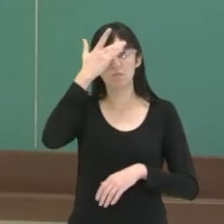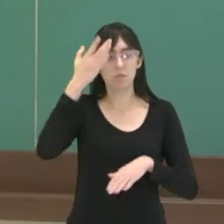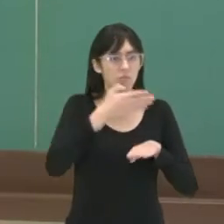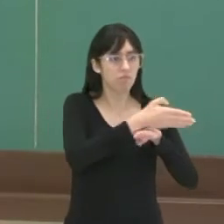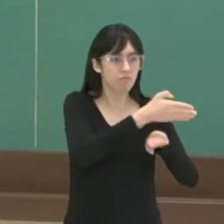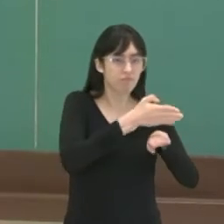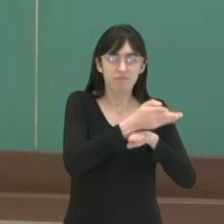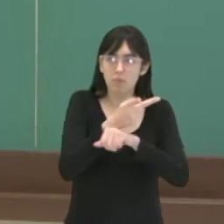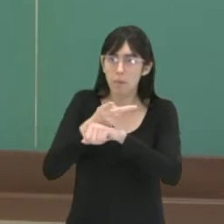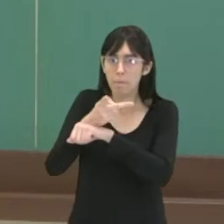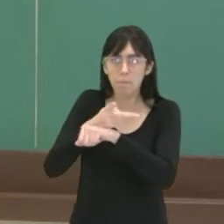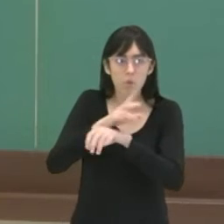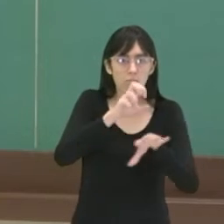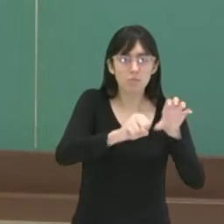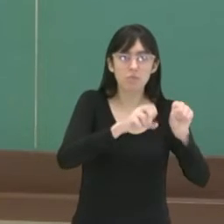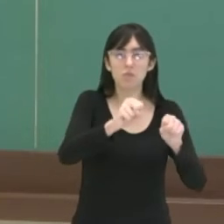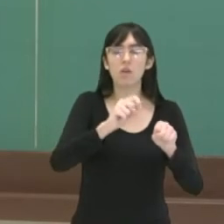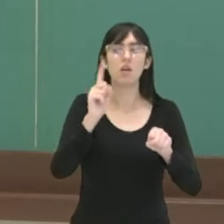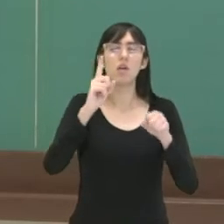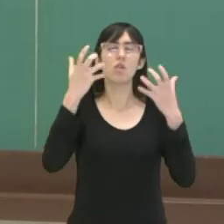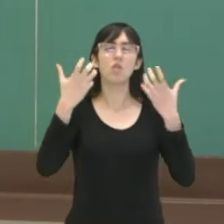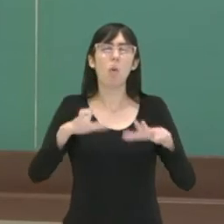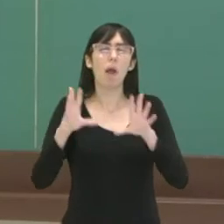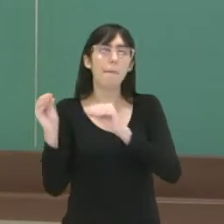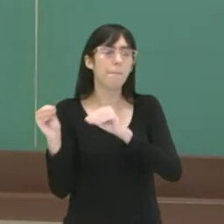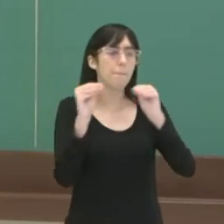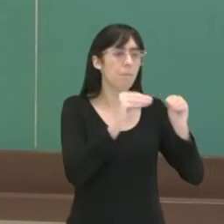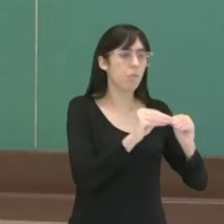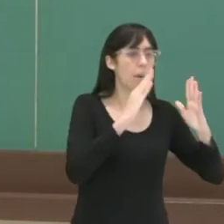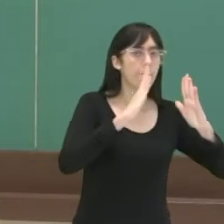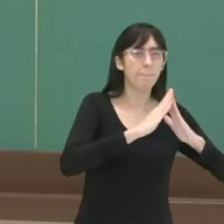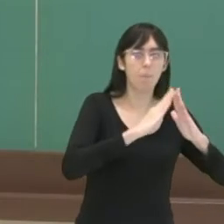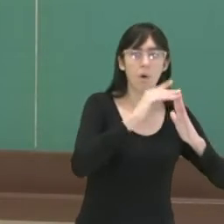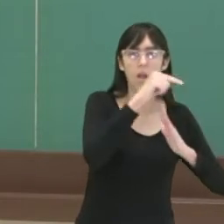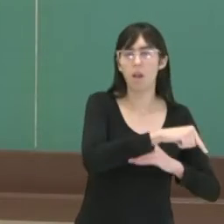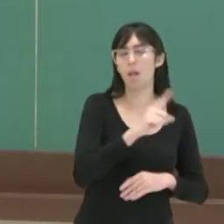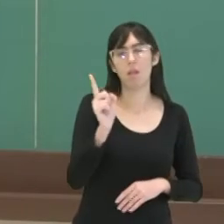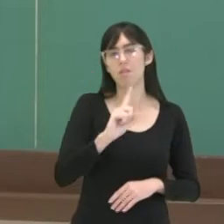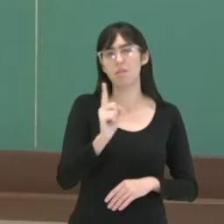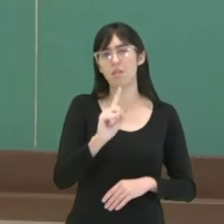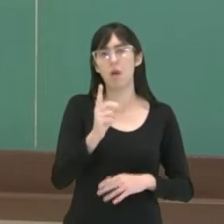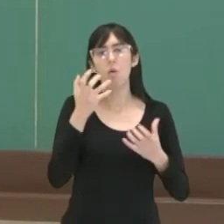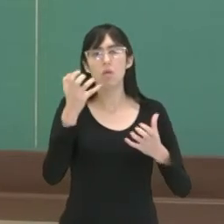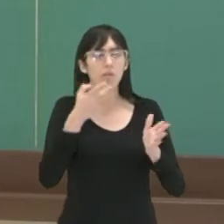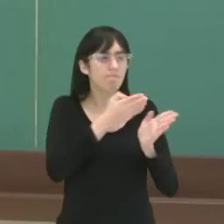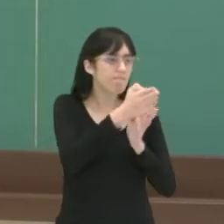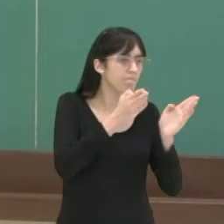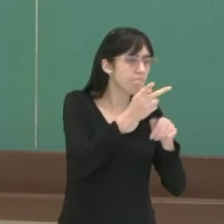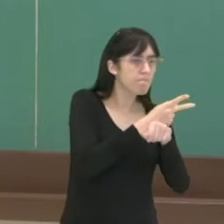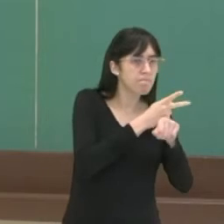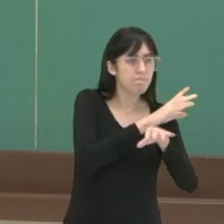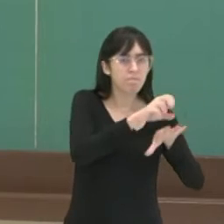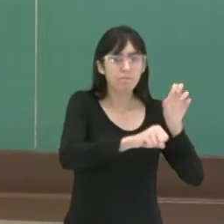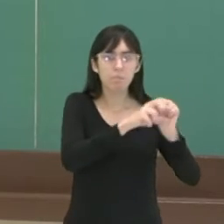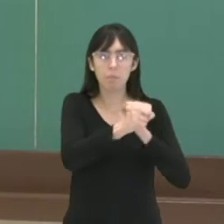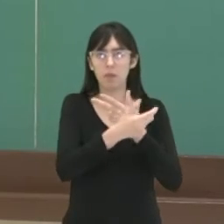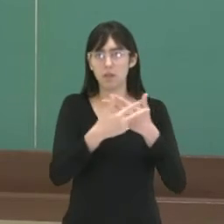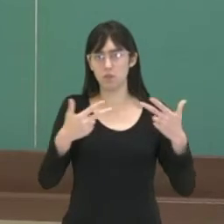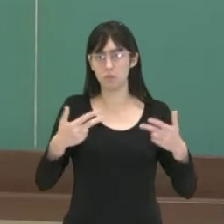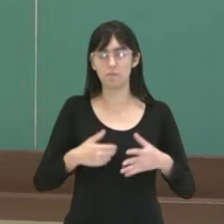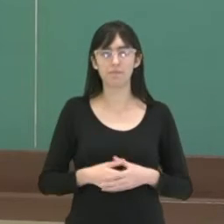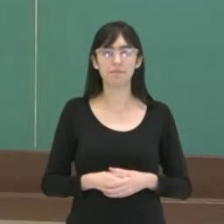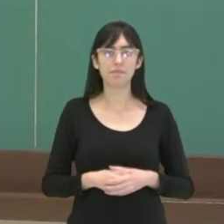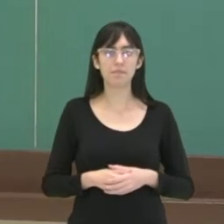quando o colonizador não tem interesse em morar ou modernizar aquele lugar, mas basicamente explorar aquele lugar. E o